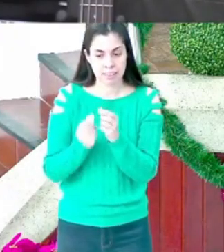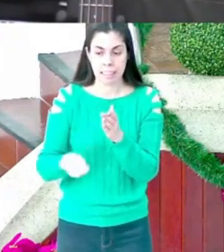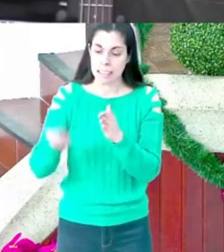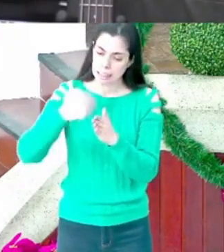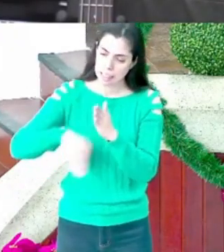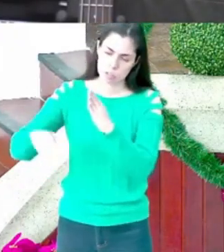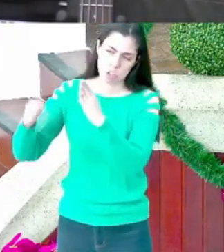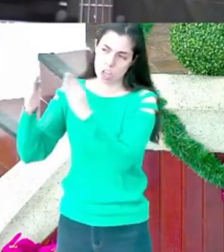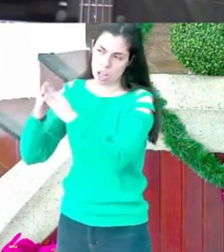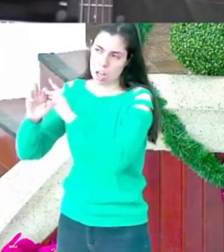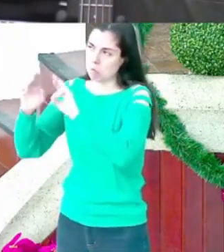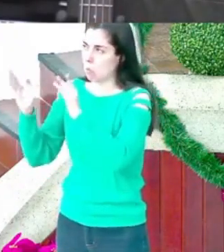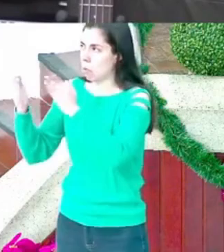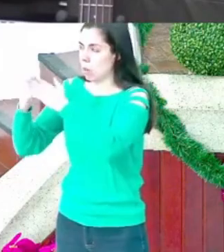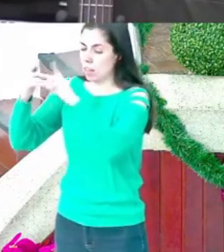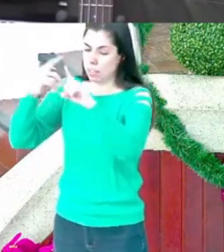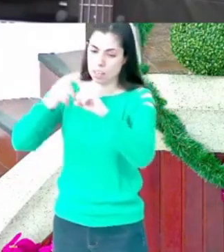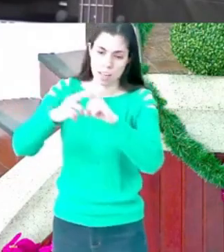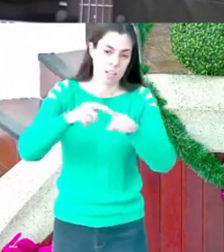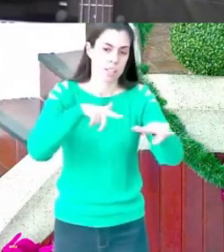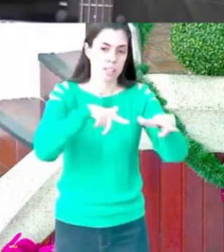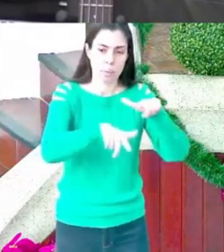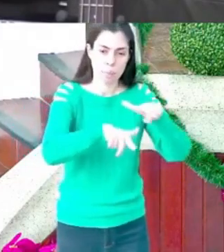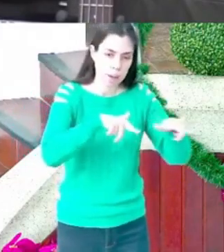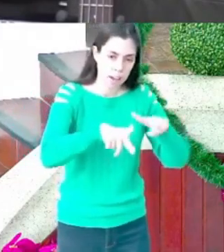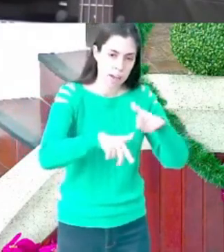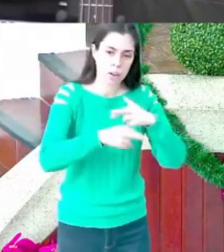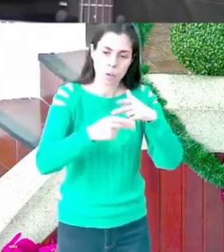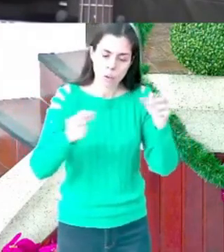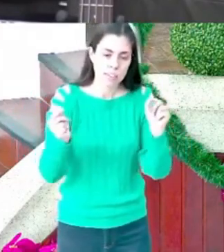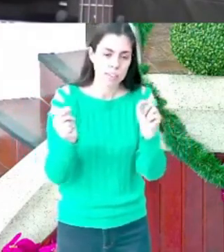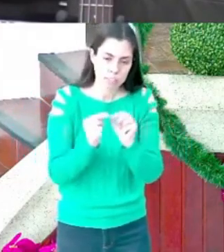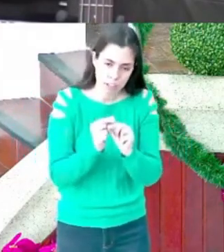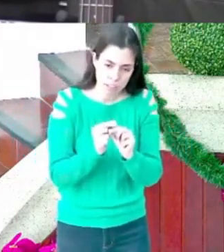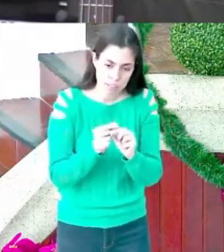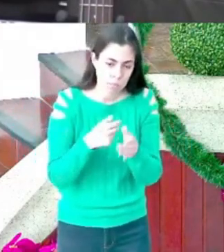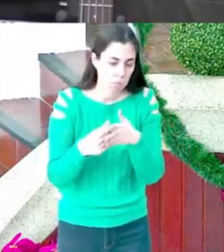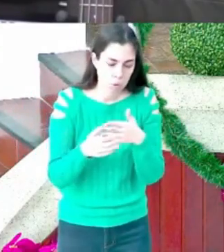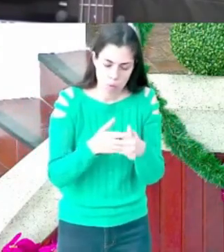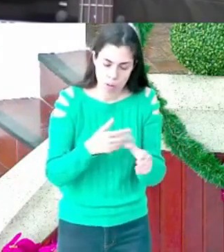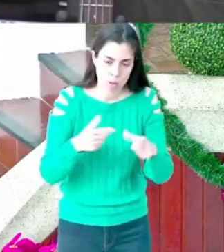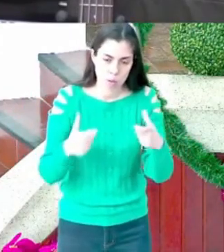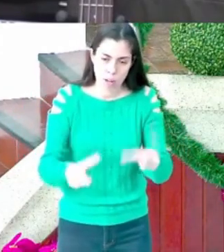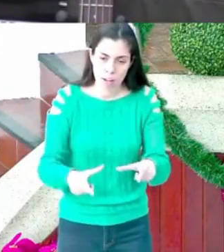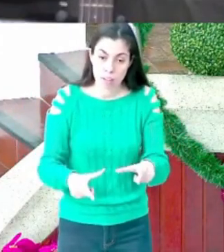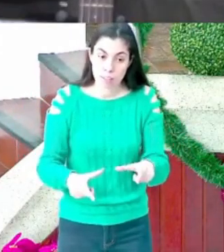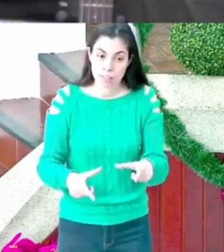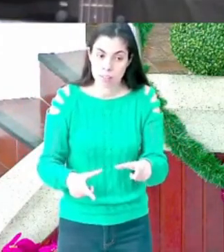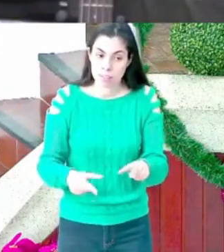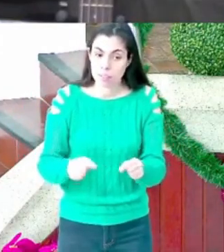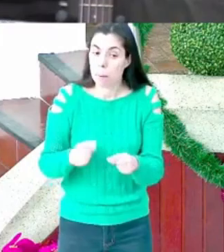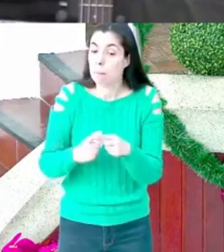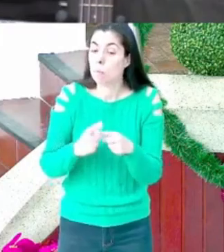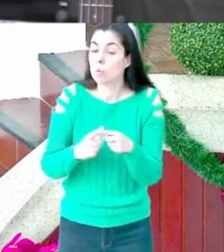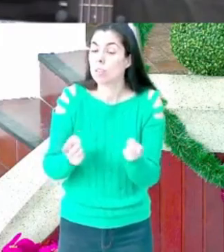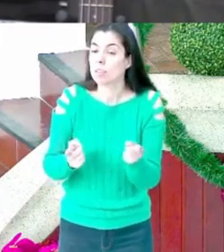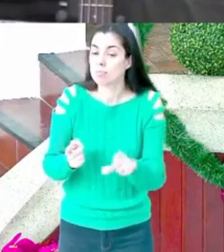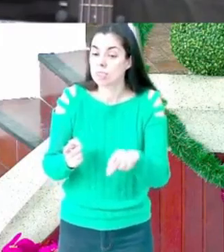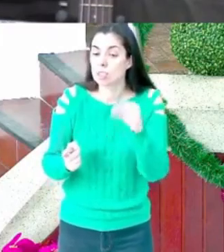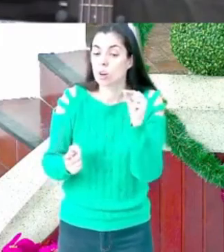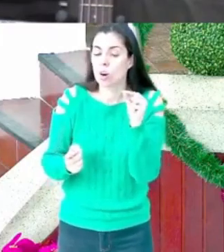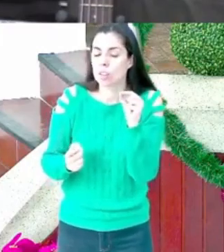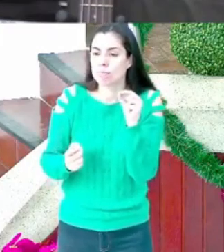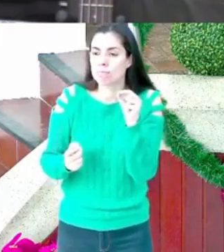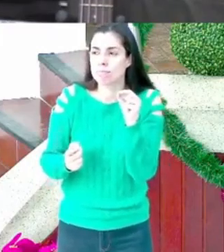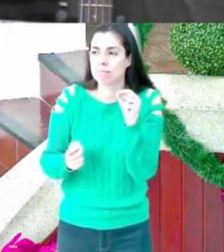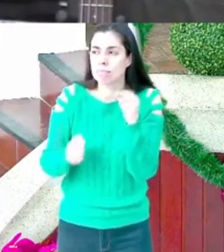casa, fora de casa, no ambiente do trabalho, dentro da igreja, no ministério, fora